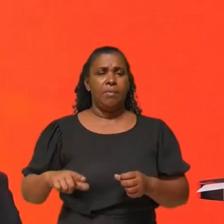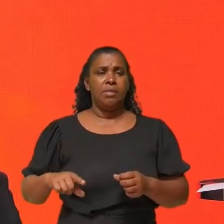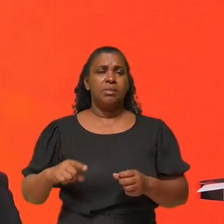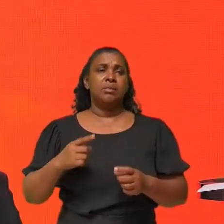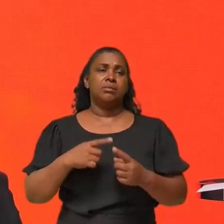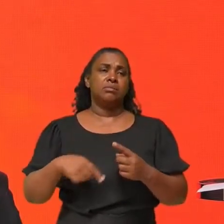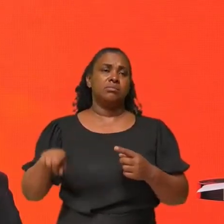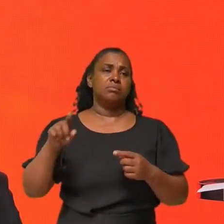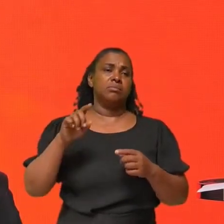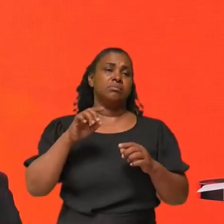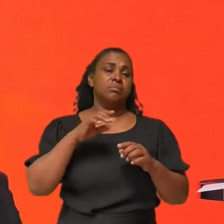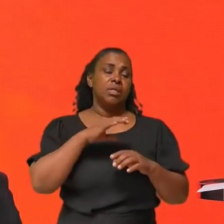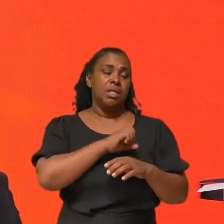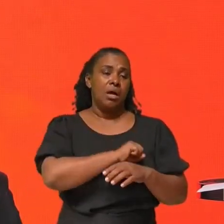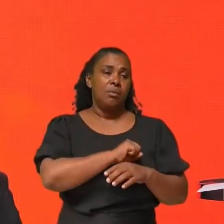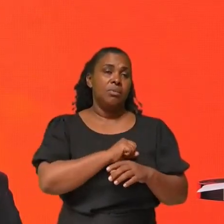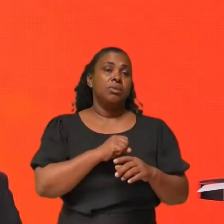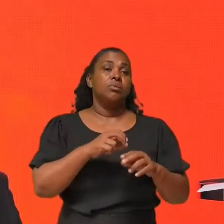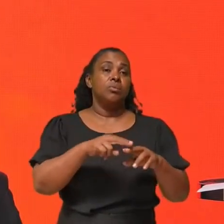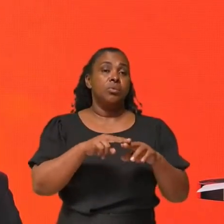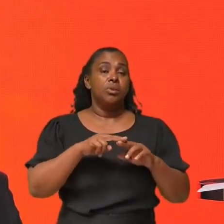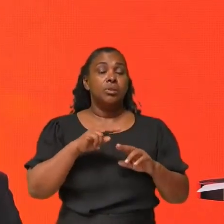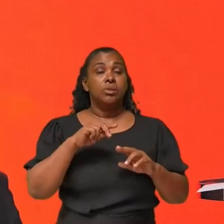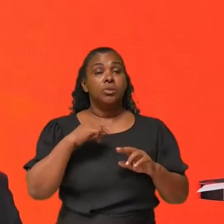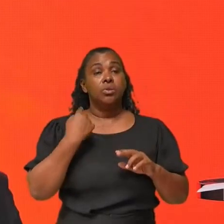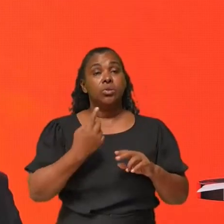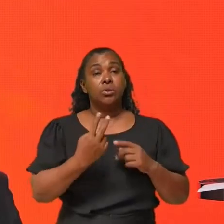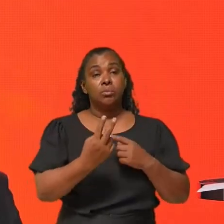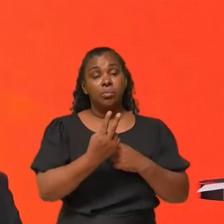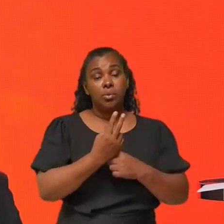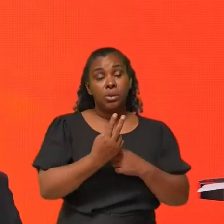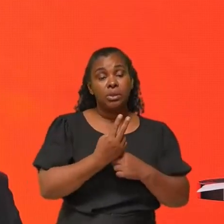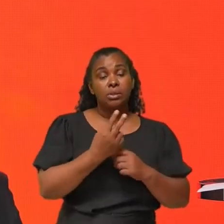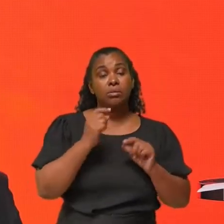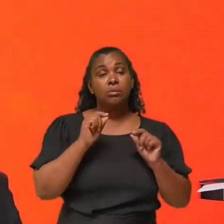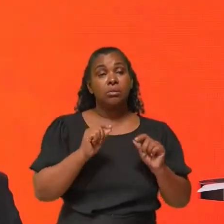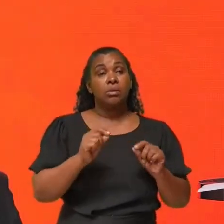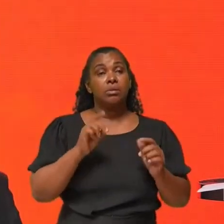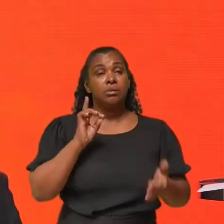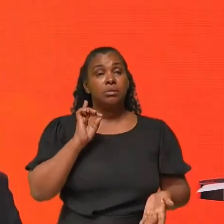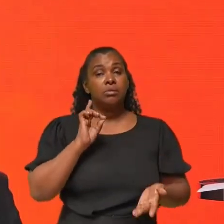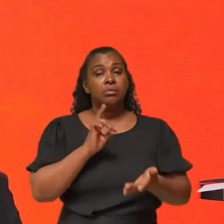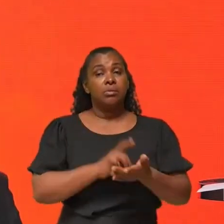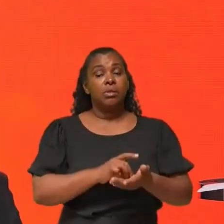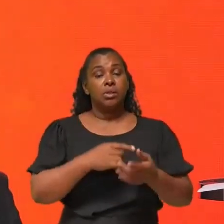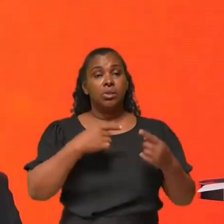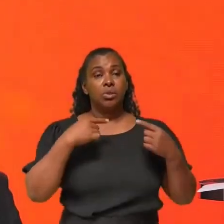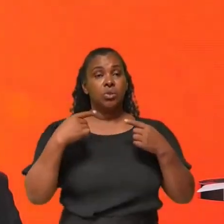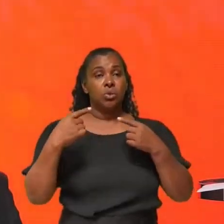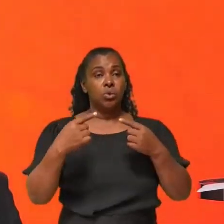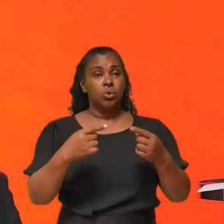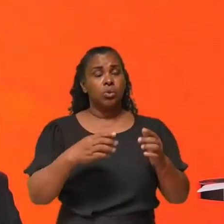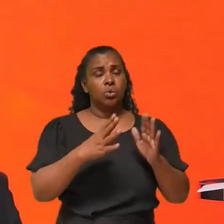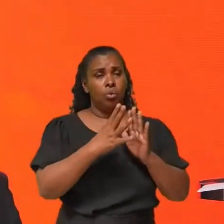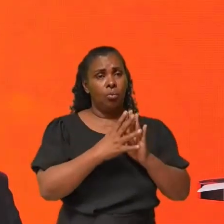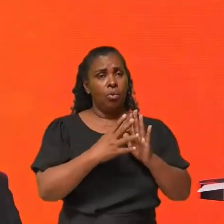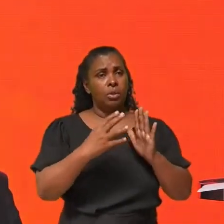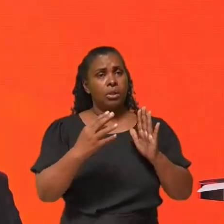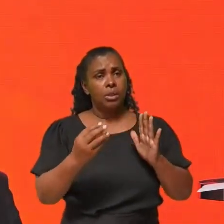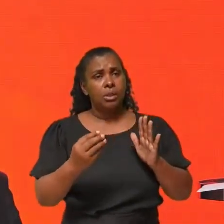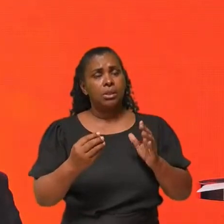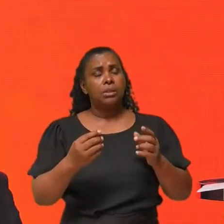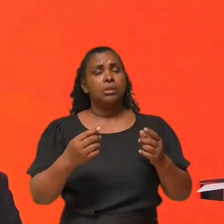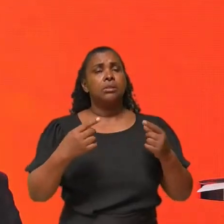talvez para nós a nossa maior proteção frente a isso é, de fato, discutir o modelo, é discutir a estrutura, é discutir